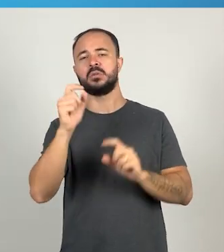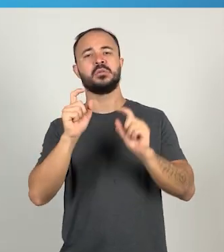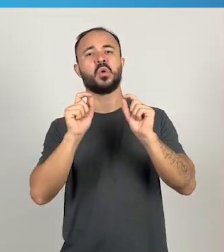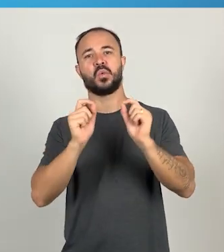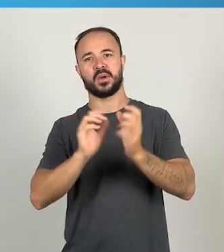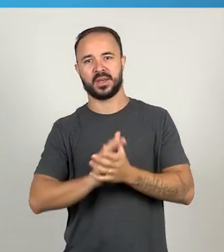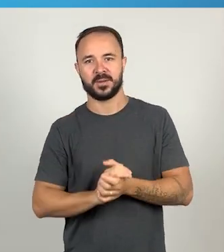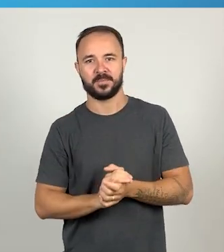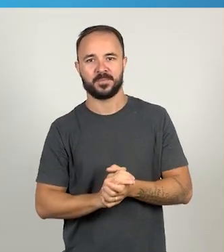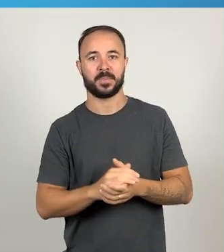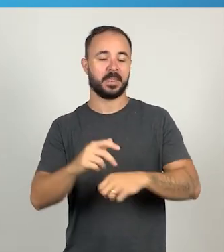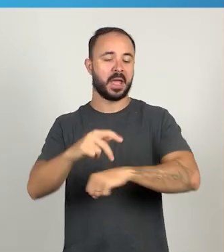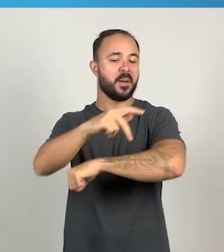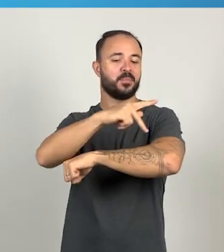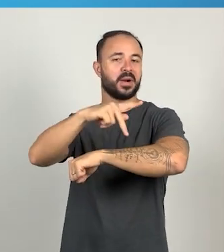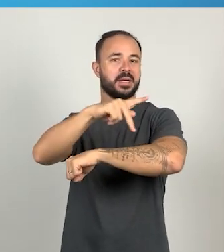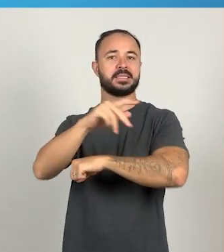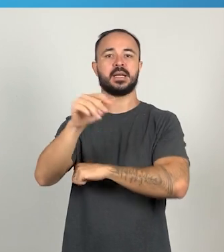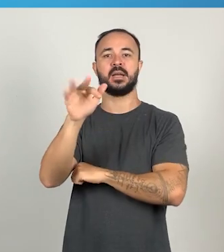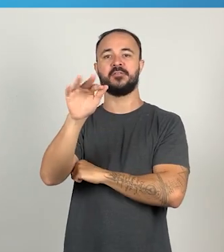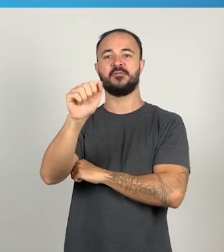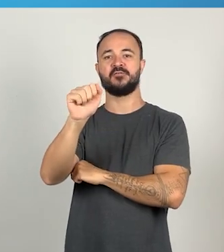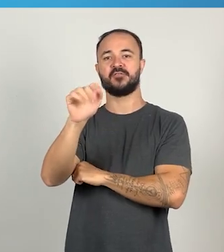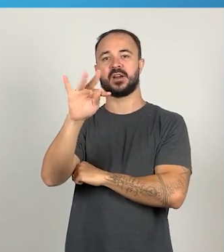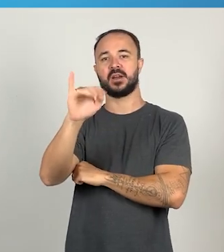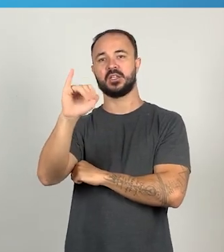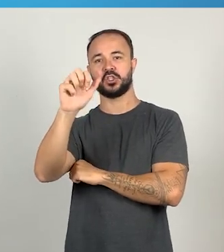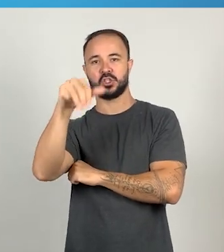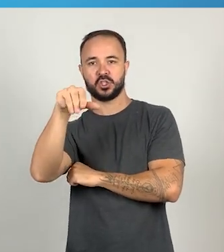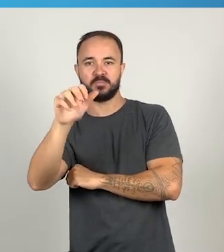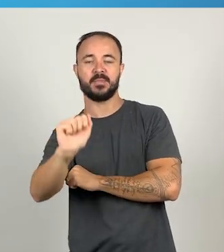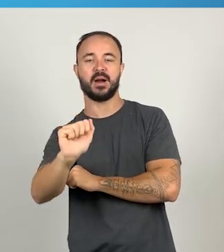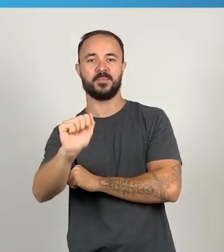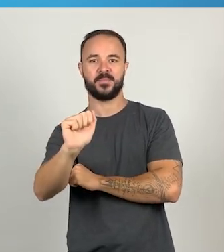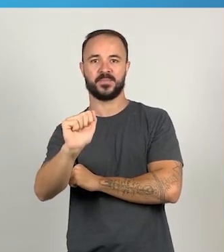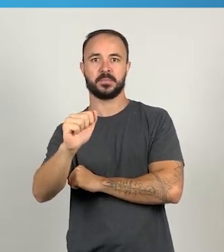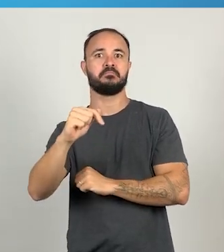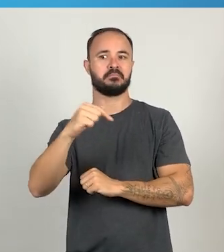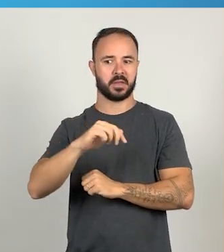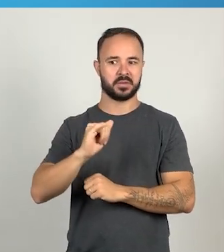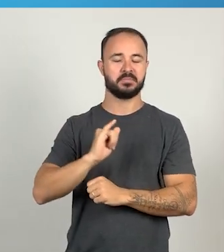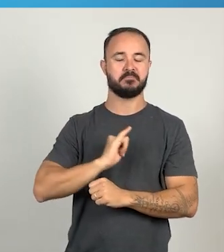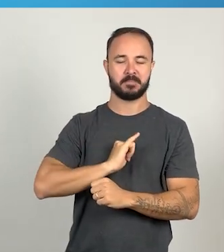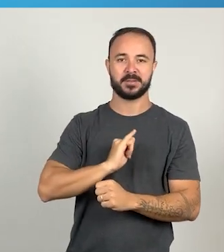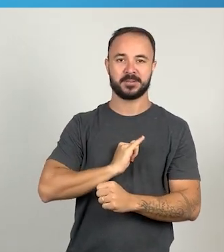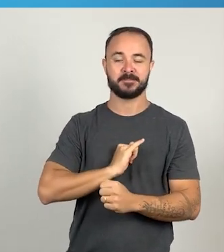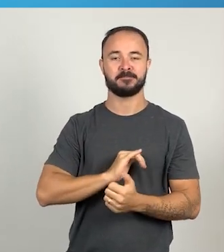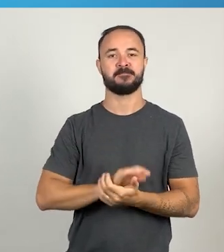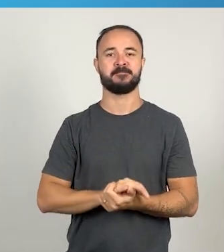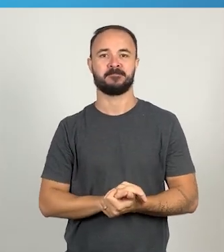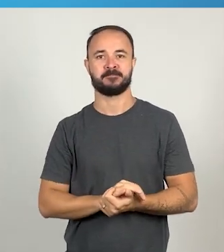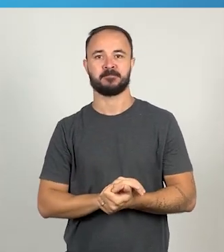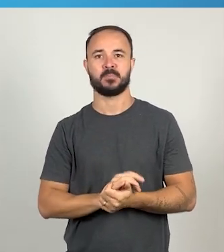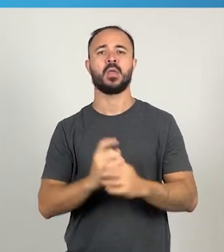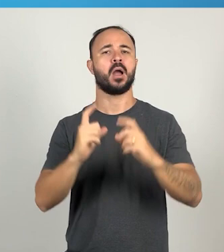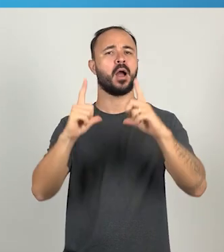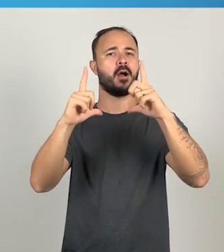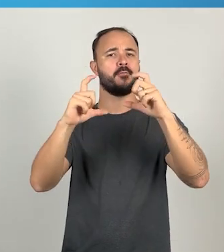né, é a Praça de Fátima, né, um ponto de referência turístico e da cidade. A primeira